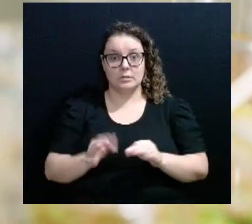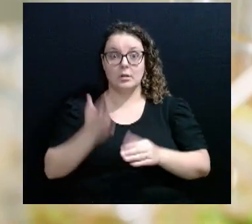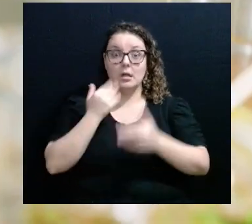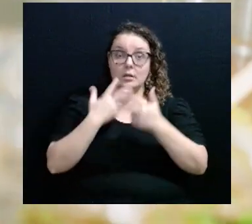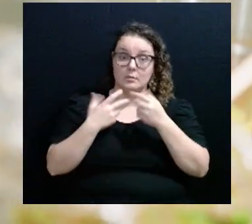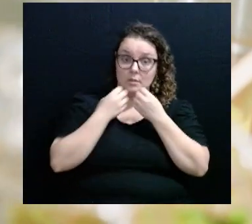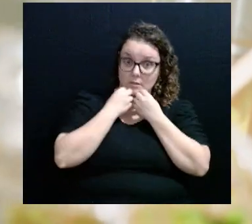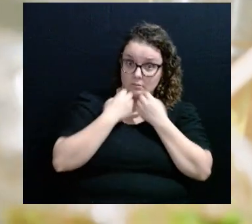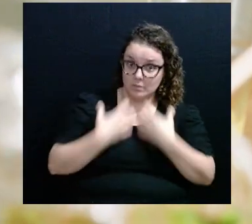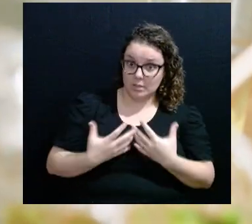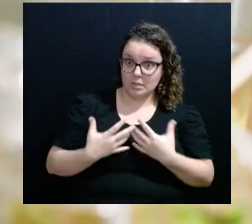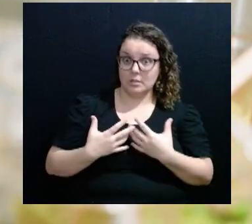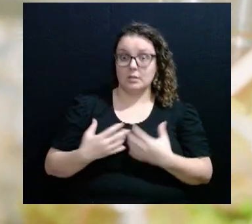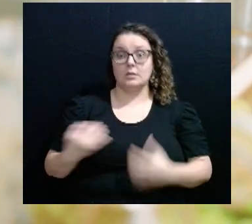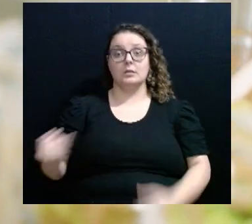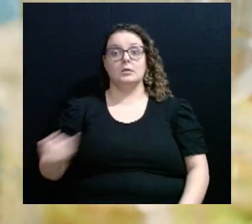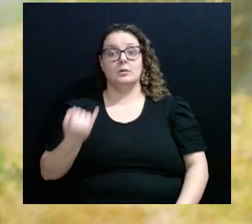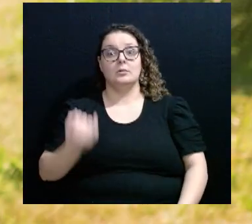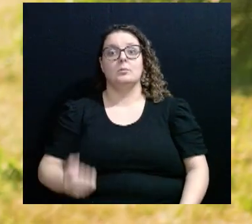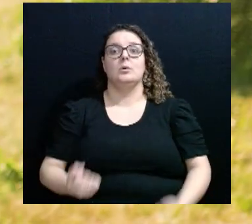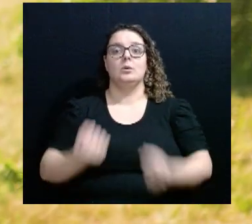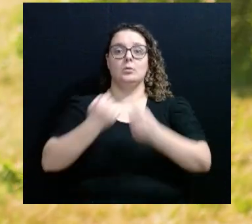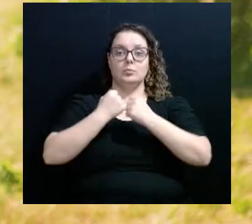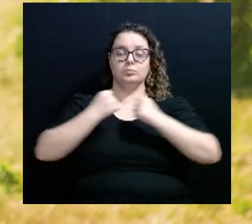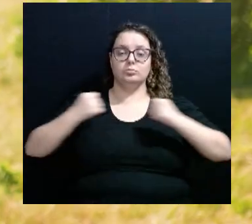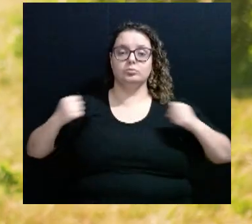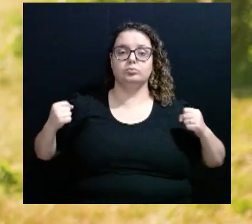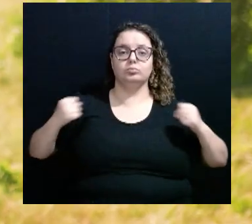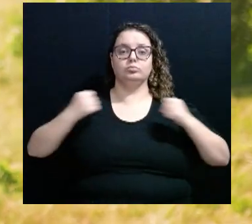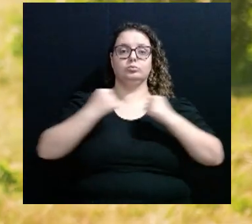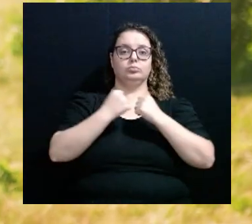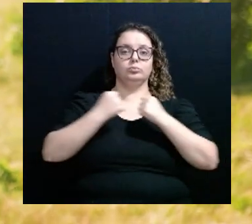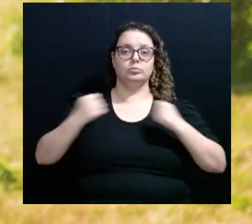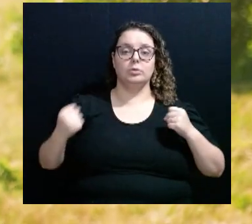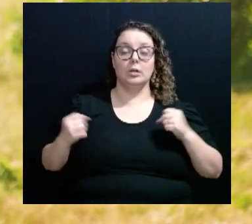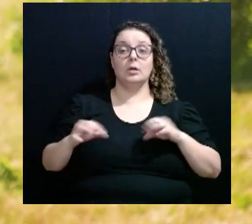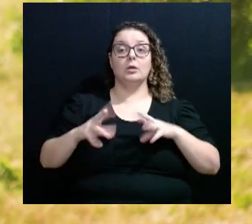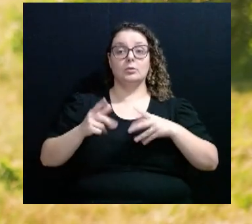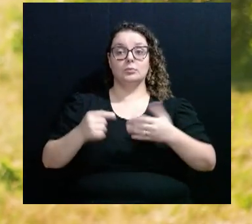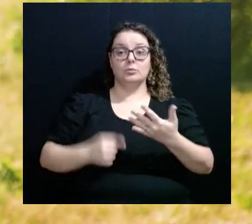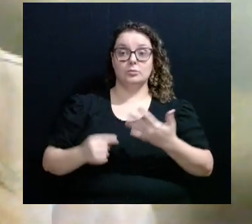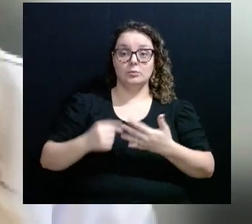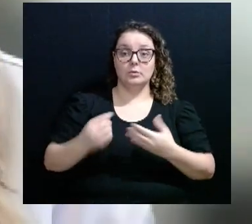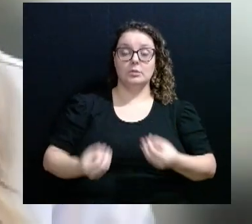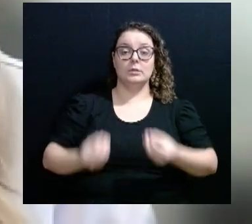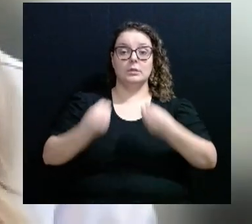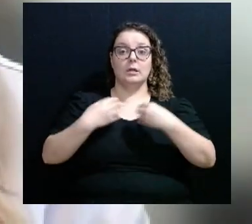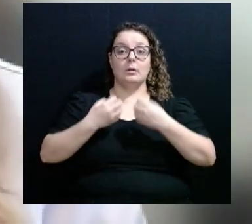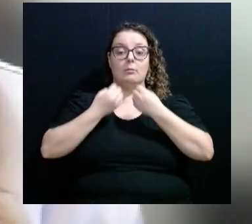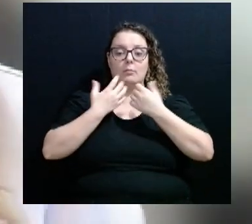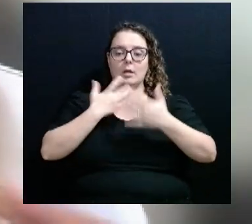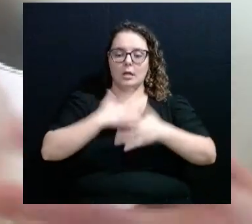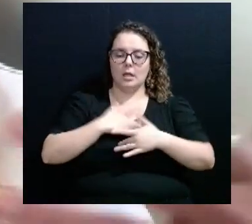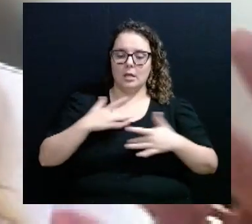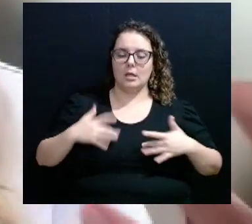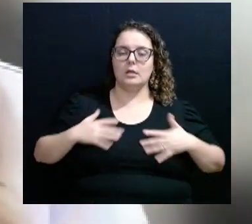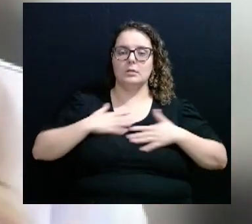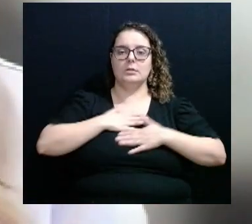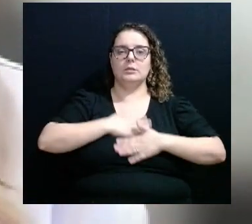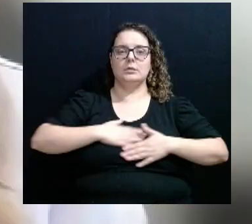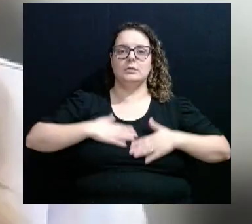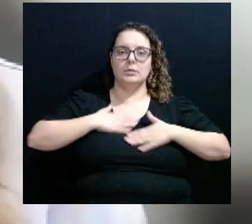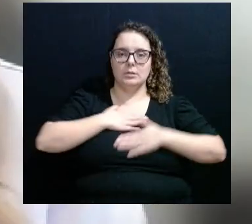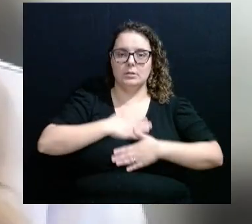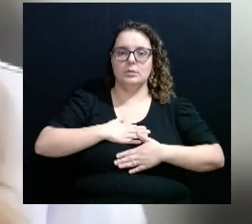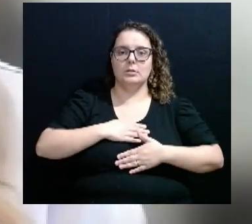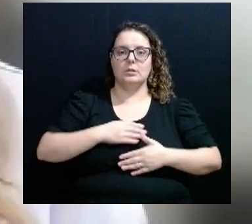regrado, é importante se alimentar bem, é importante fazer exercício físico, né? Tudo isso que traz bem-estar